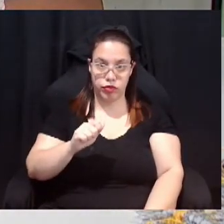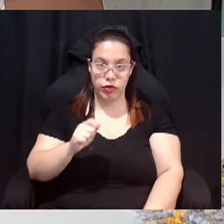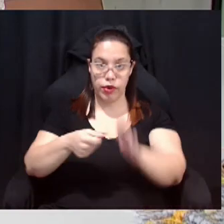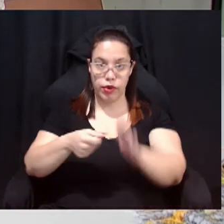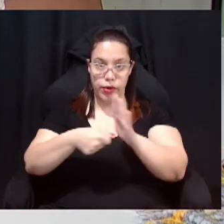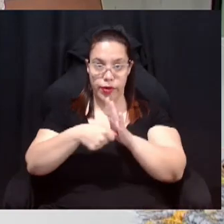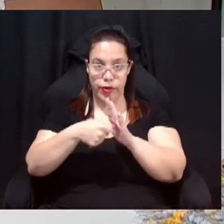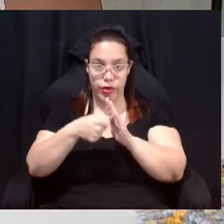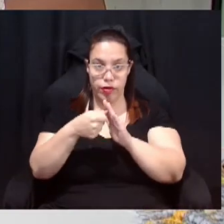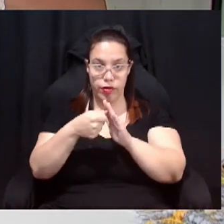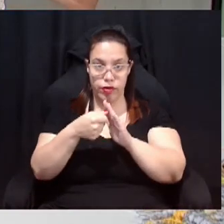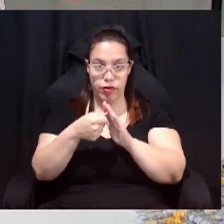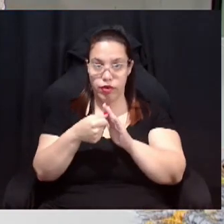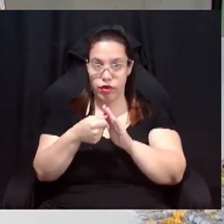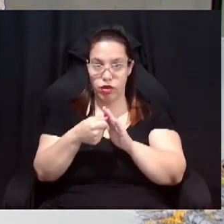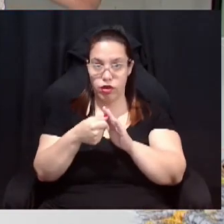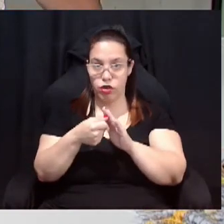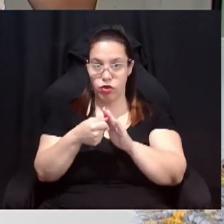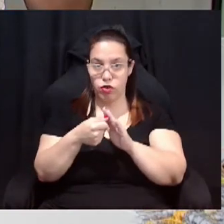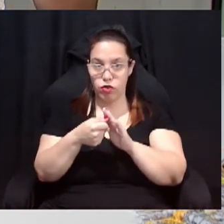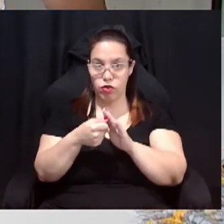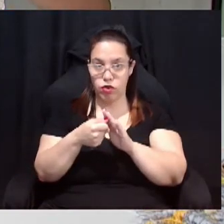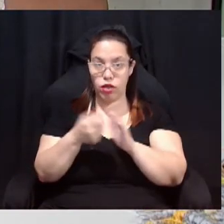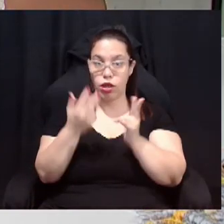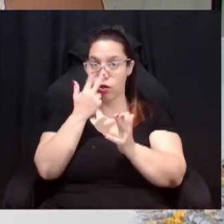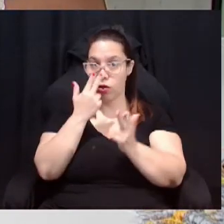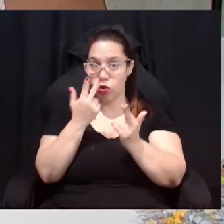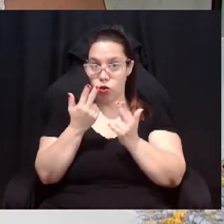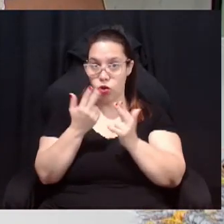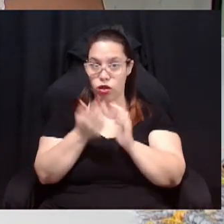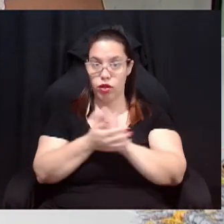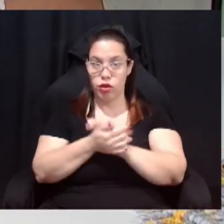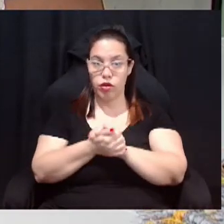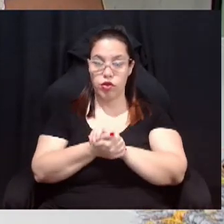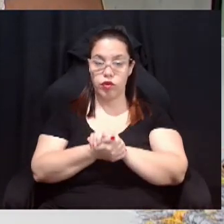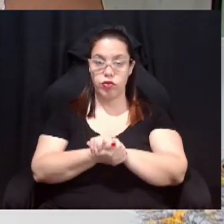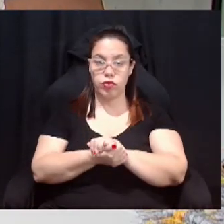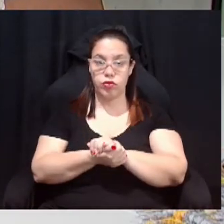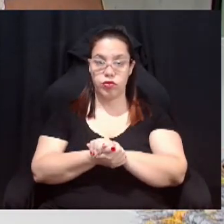já de medida, já pode deixar a régua, a fita métrica ali do lado.